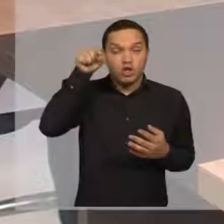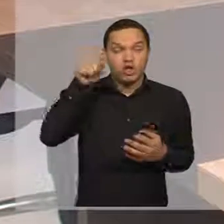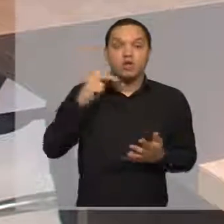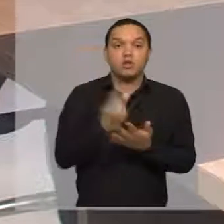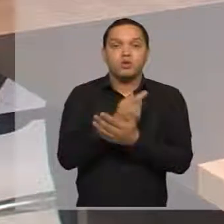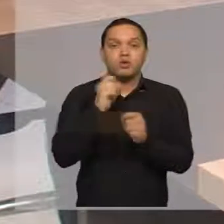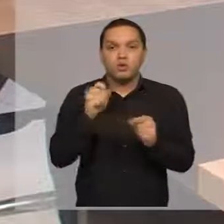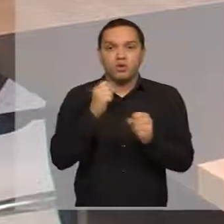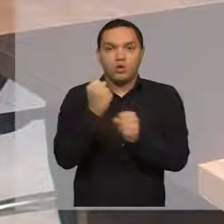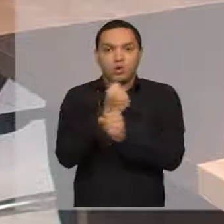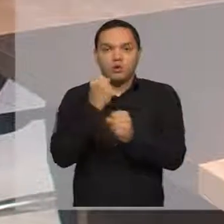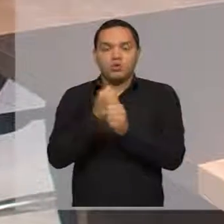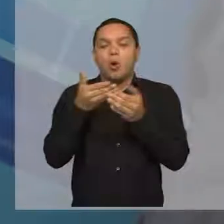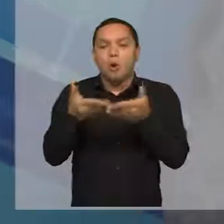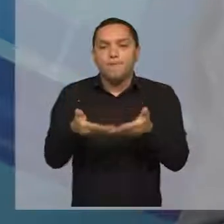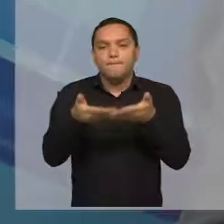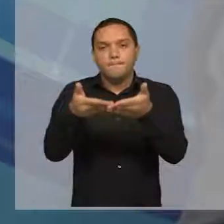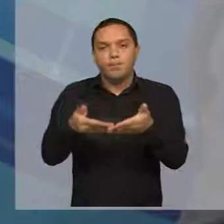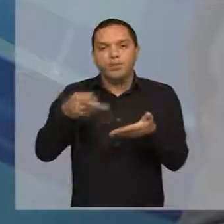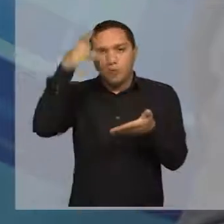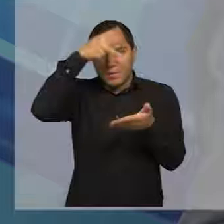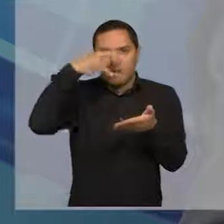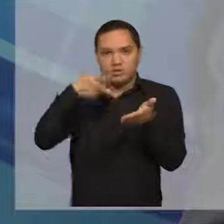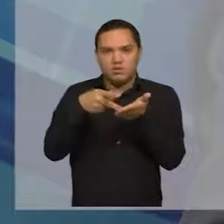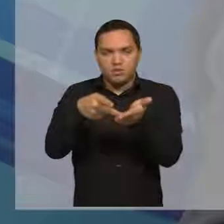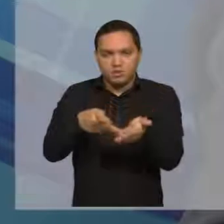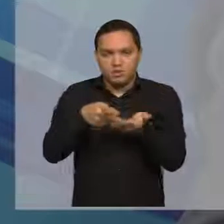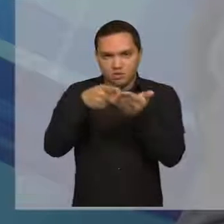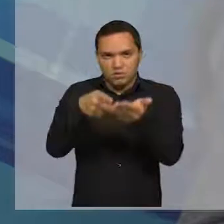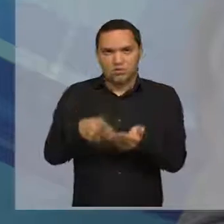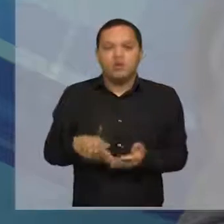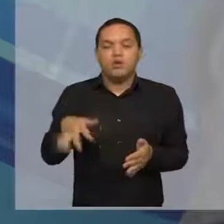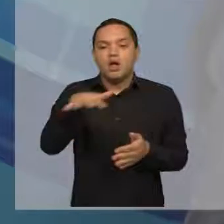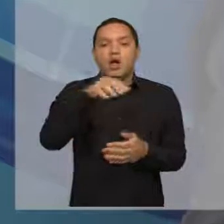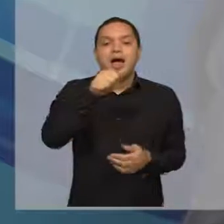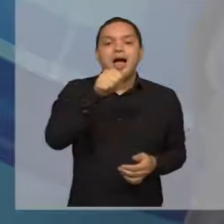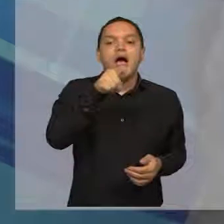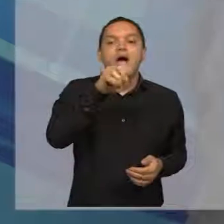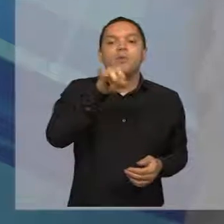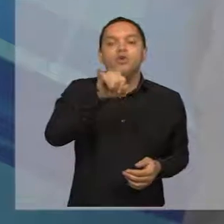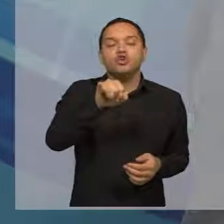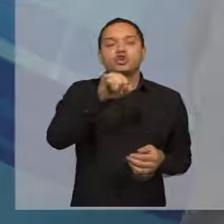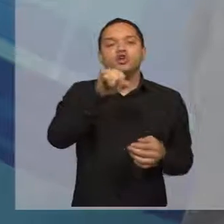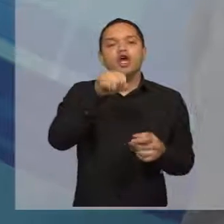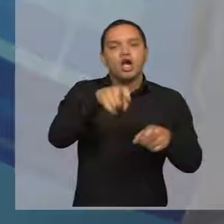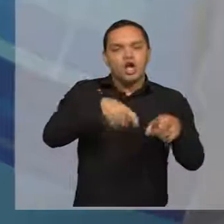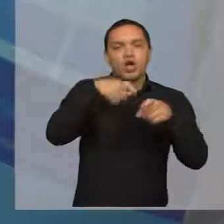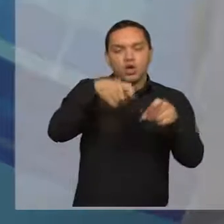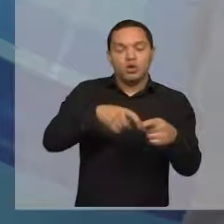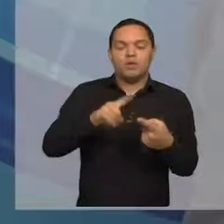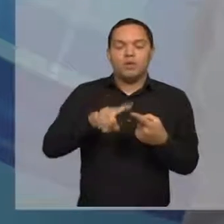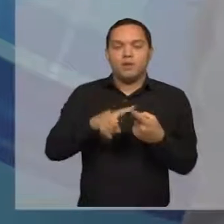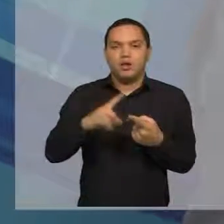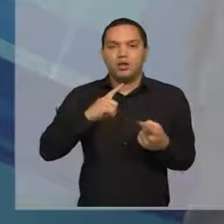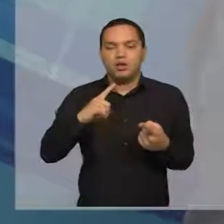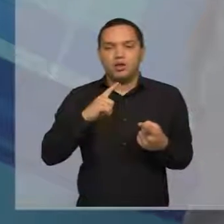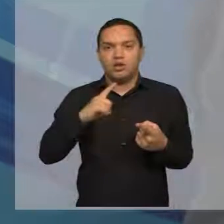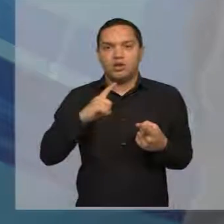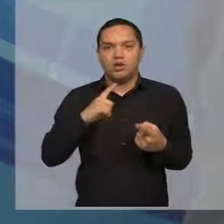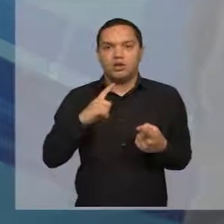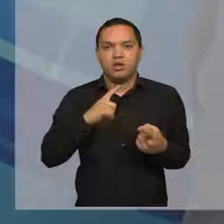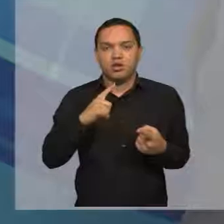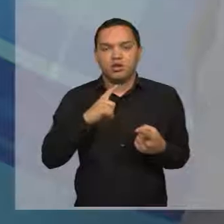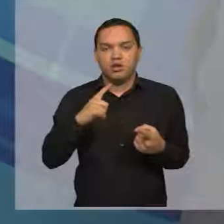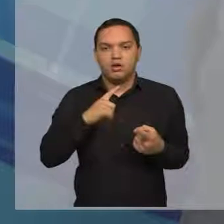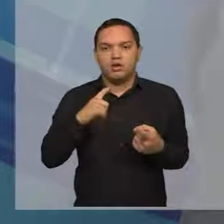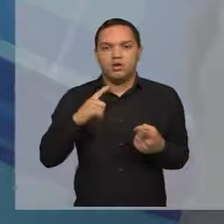a construção do PECEM, o desenvolvimento da região da Podi com a agricultura. Aí nós vamos para a integração do